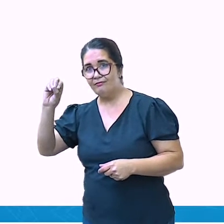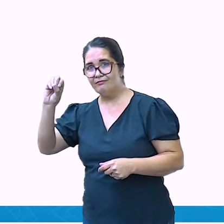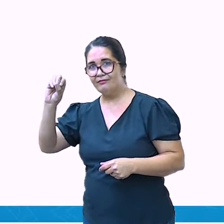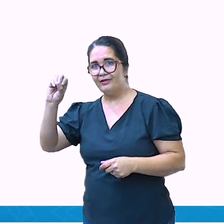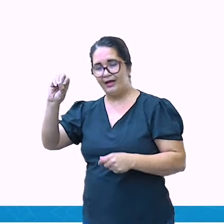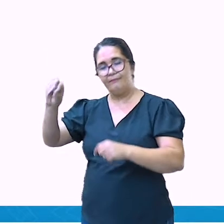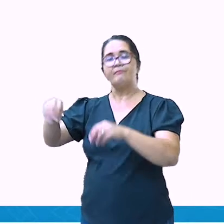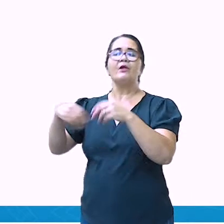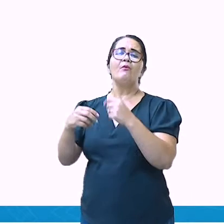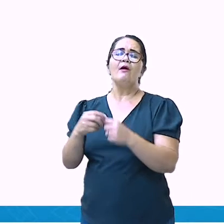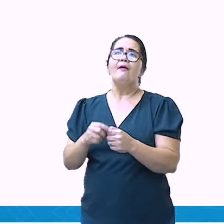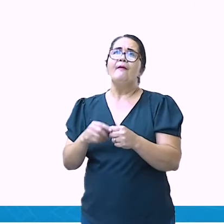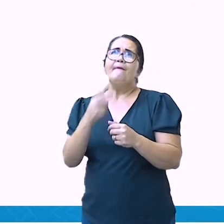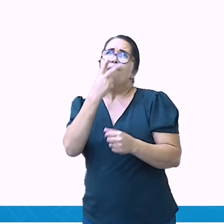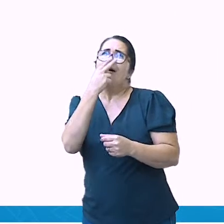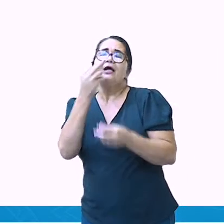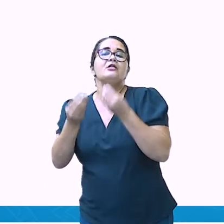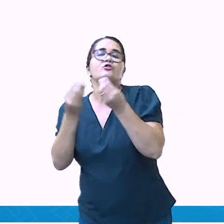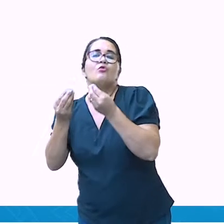características parecidas.